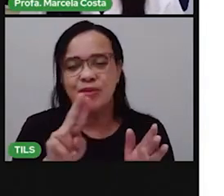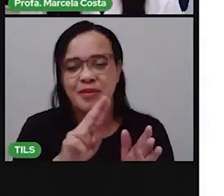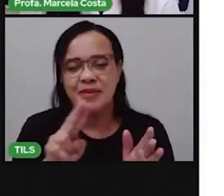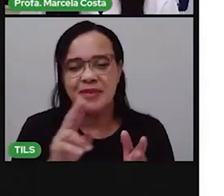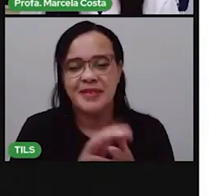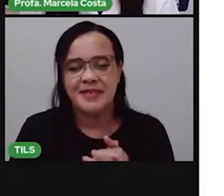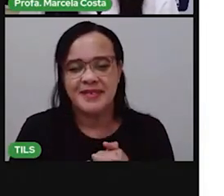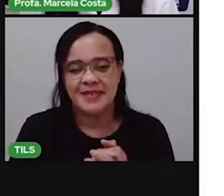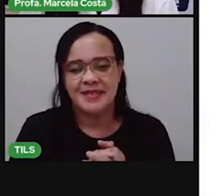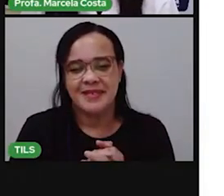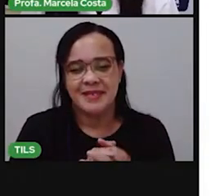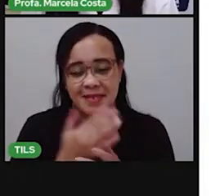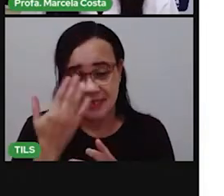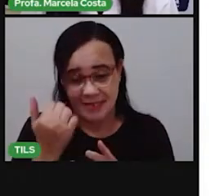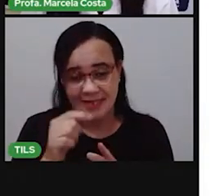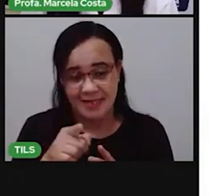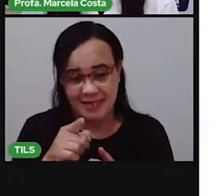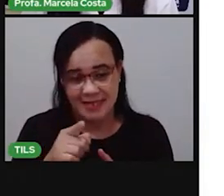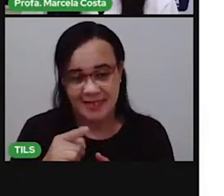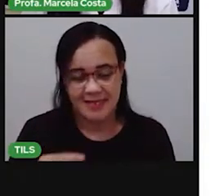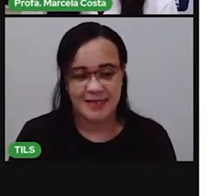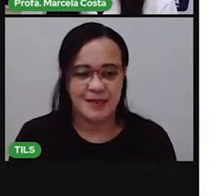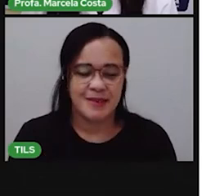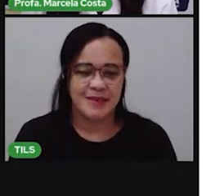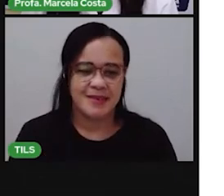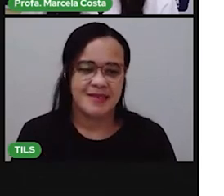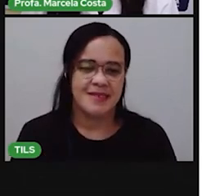Qual é o nome dessa imagem?